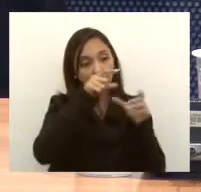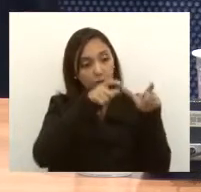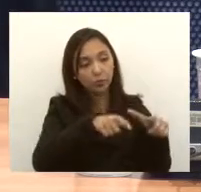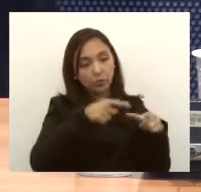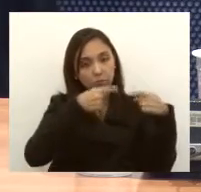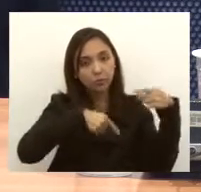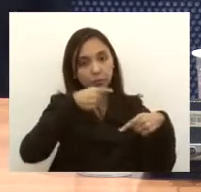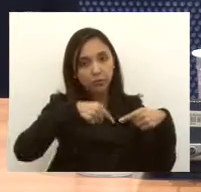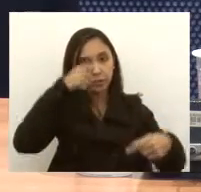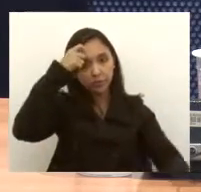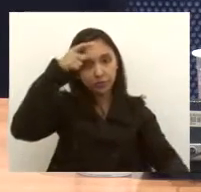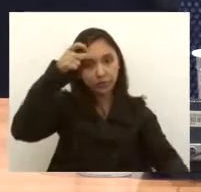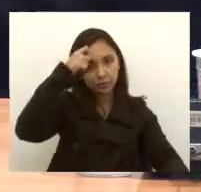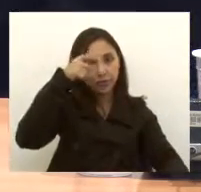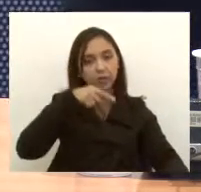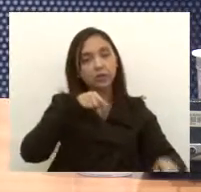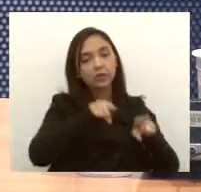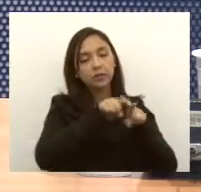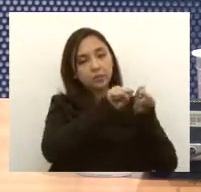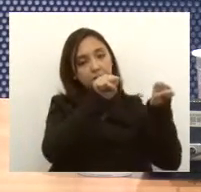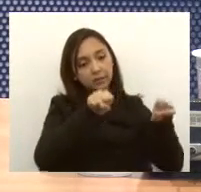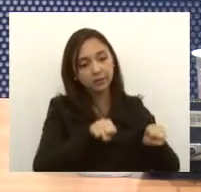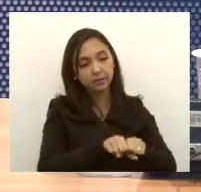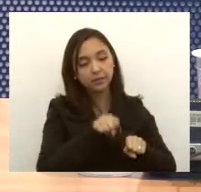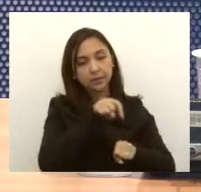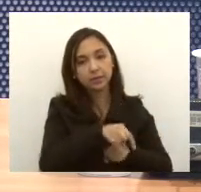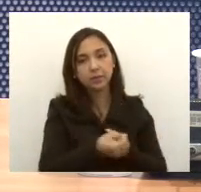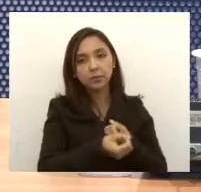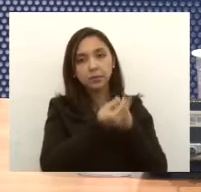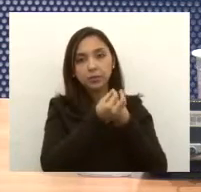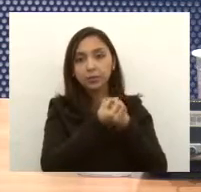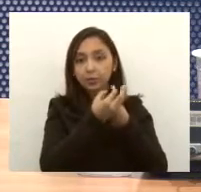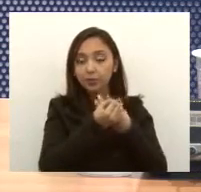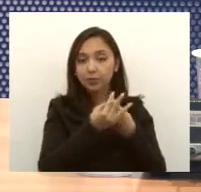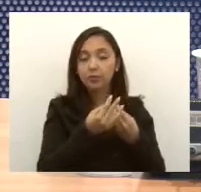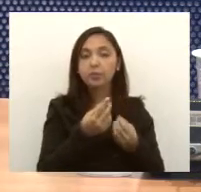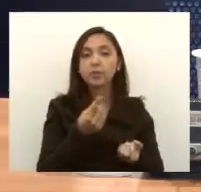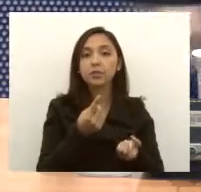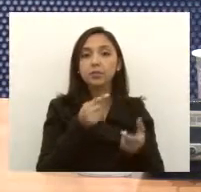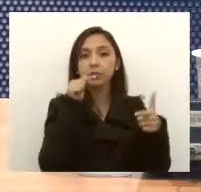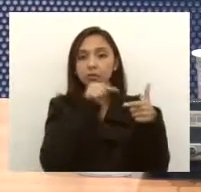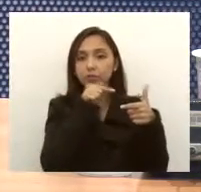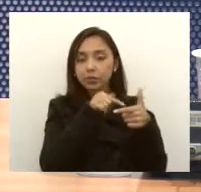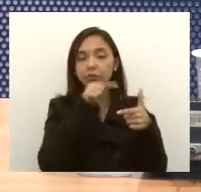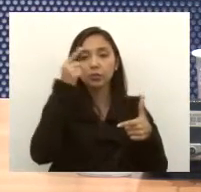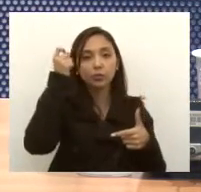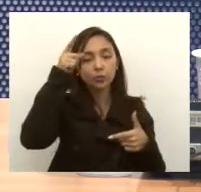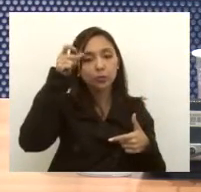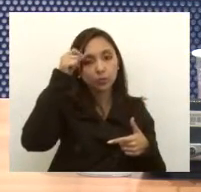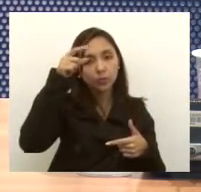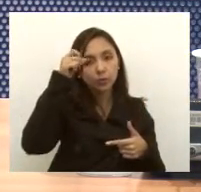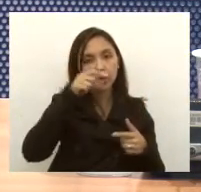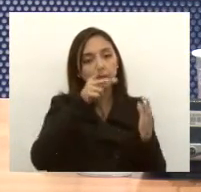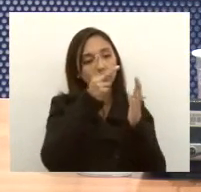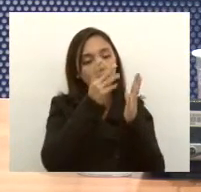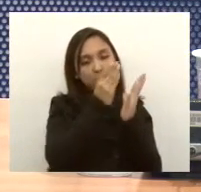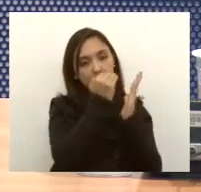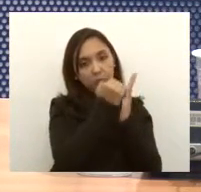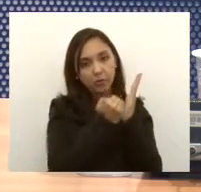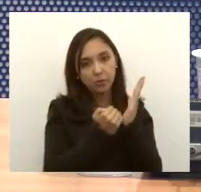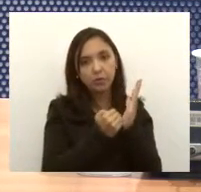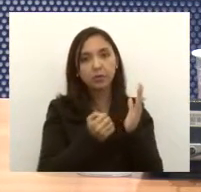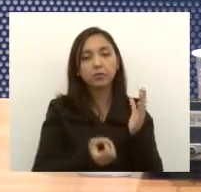Política Cultural e o Sistema Municipal de Informações e Indicadores Culturais e o Programa Municipal